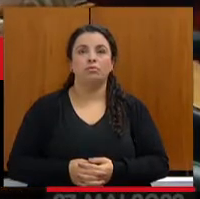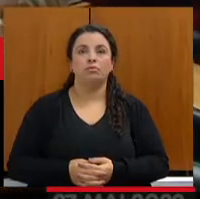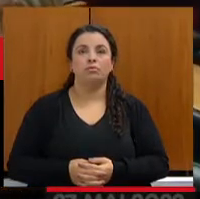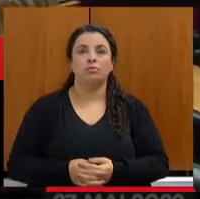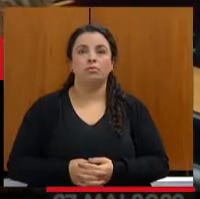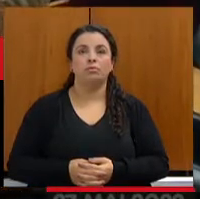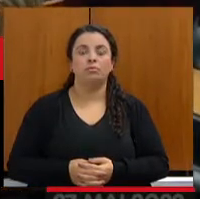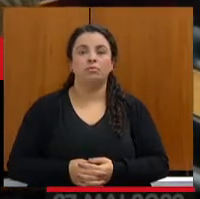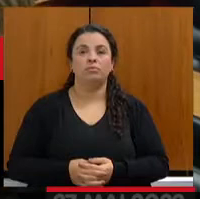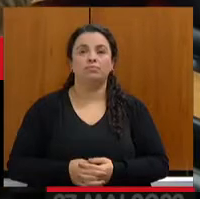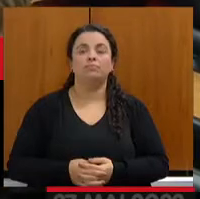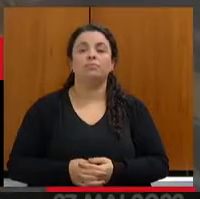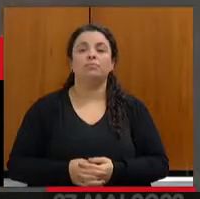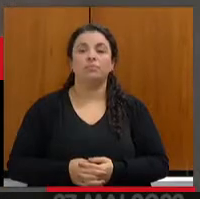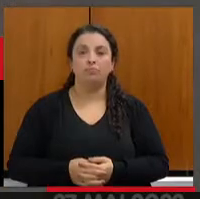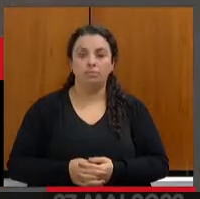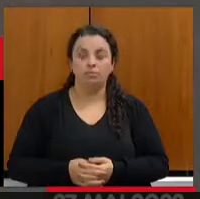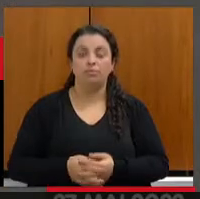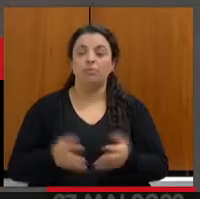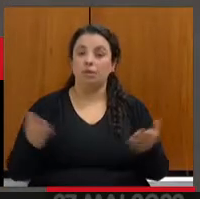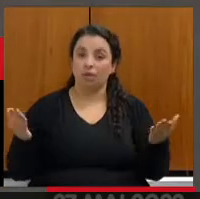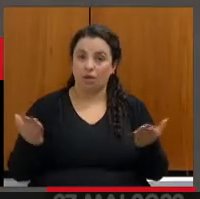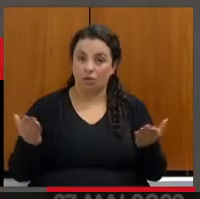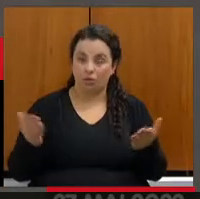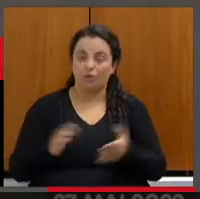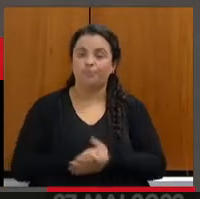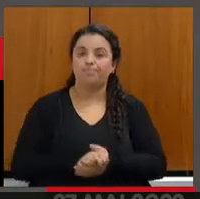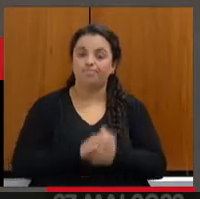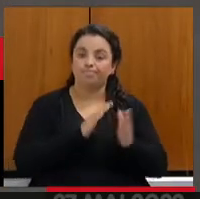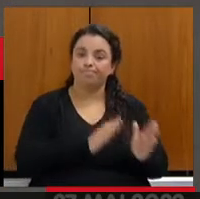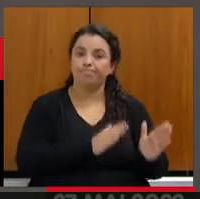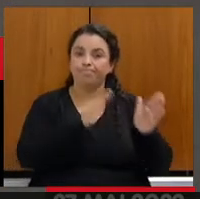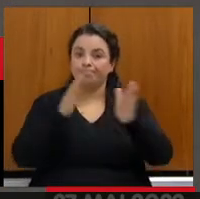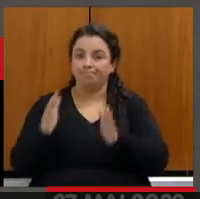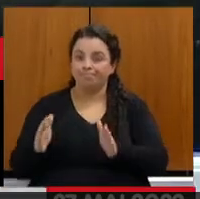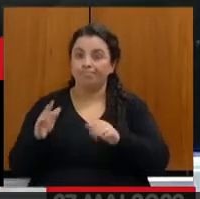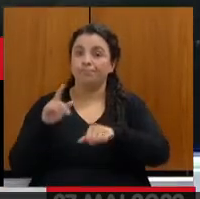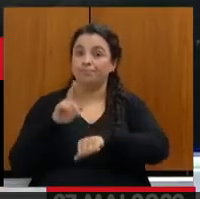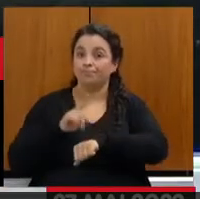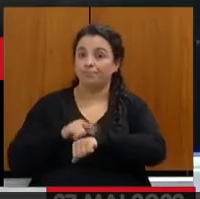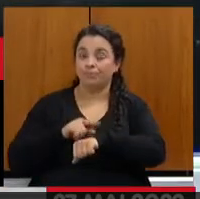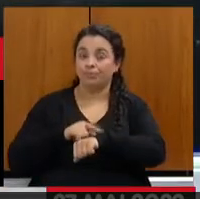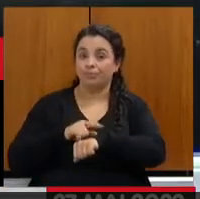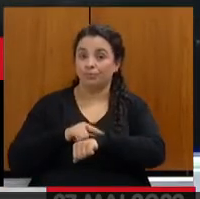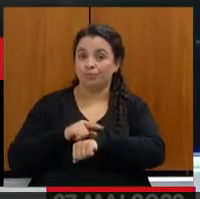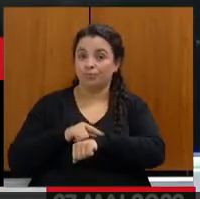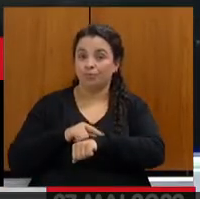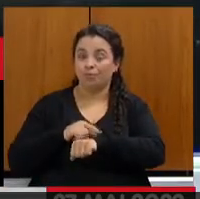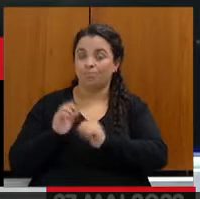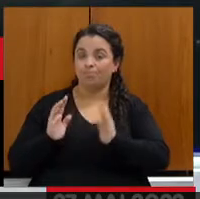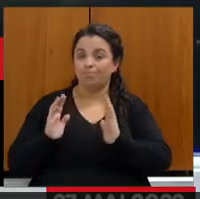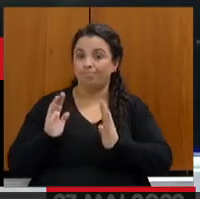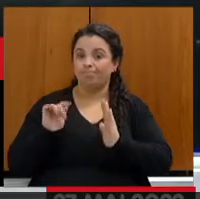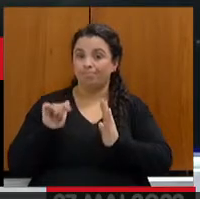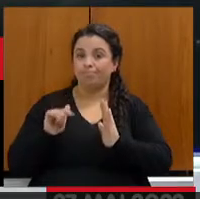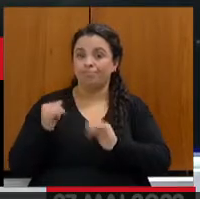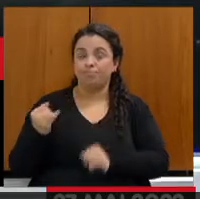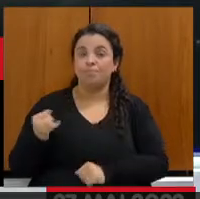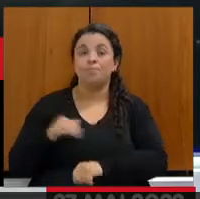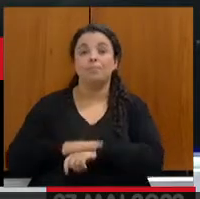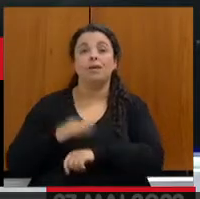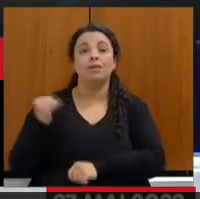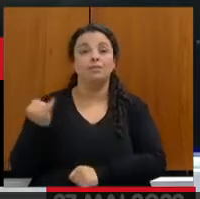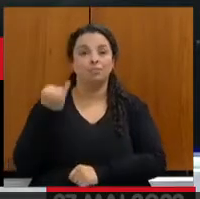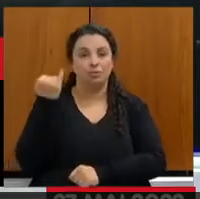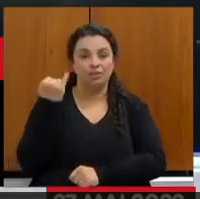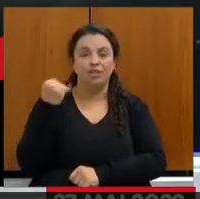e agora nós passaremos a um dos momentos mais importantes aqui da nossa